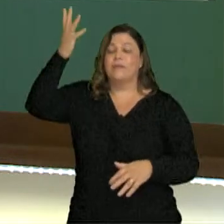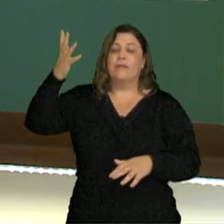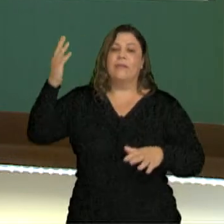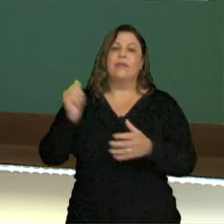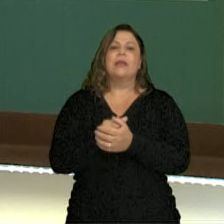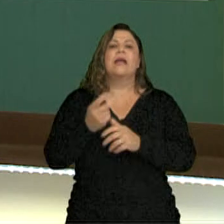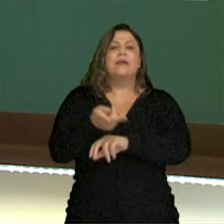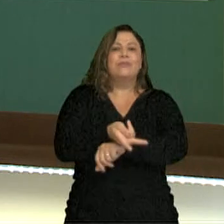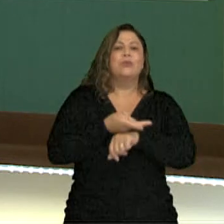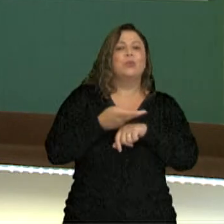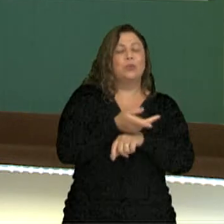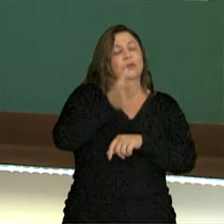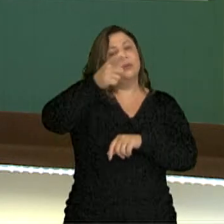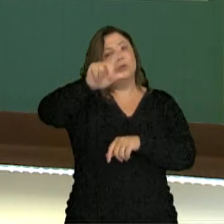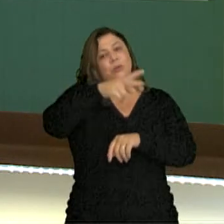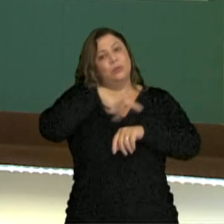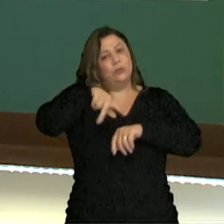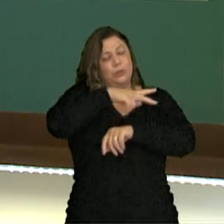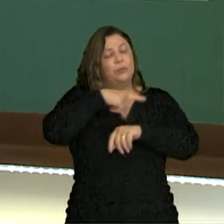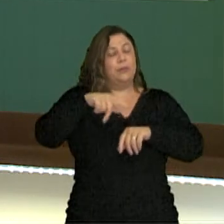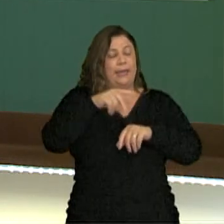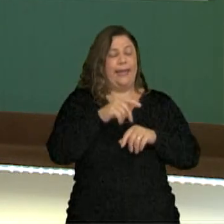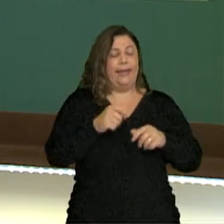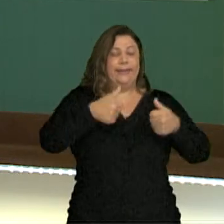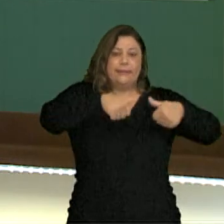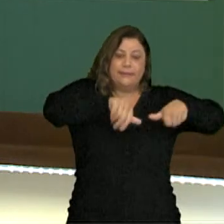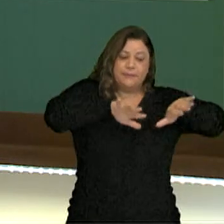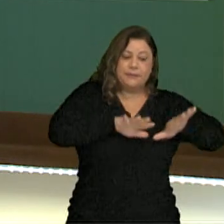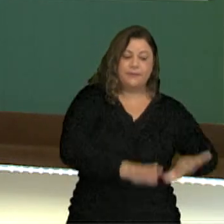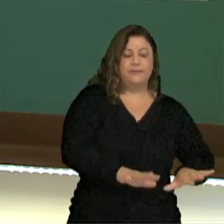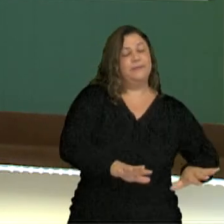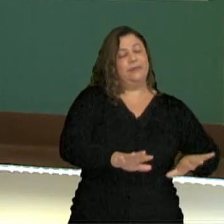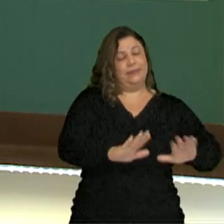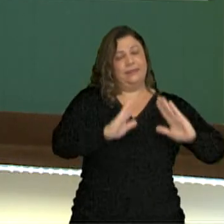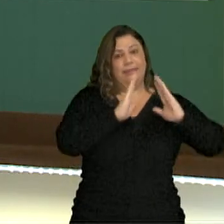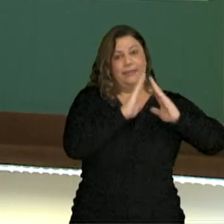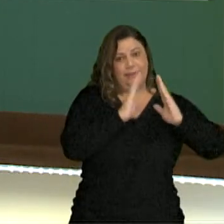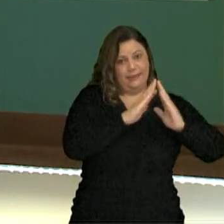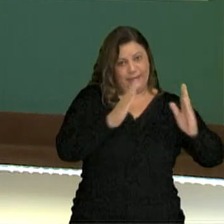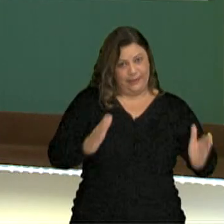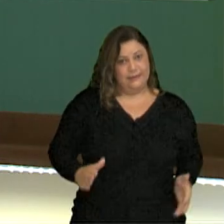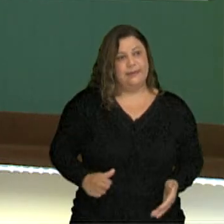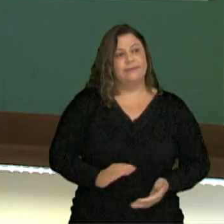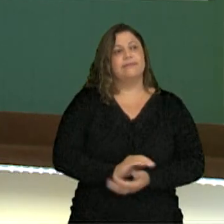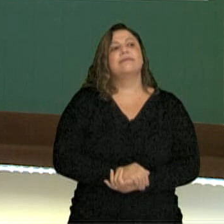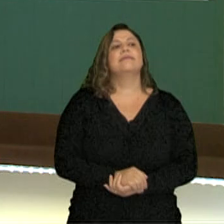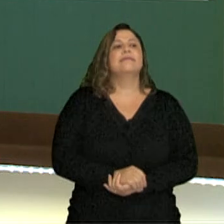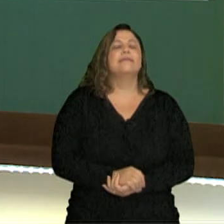buscando outro país para estabelecer, para fixar residência. Tá?